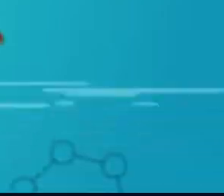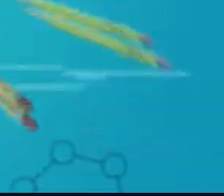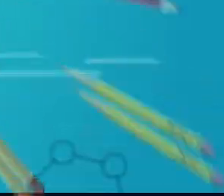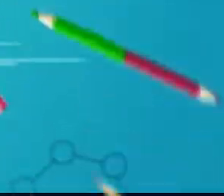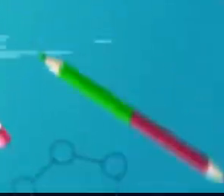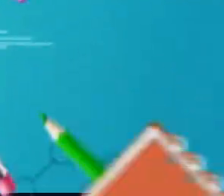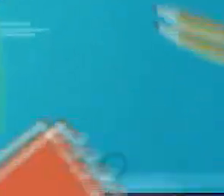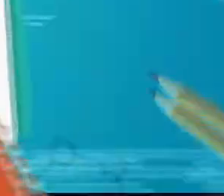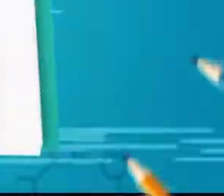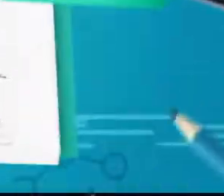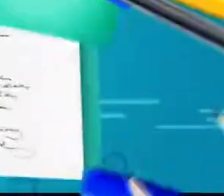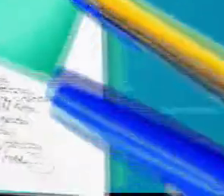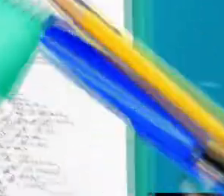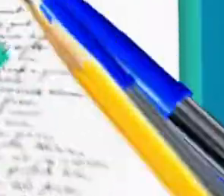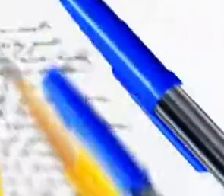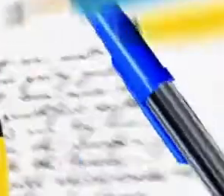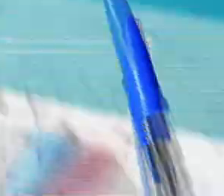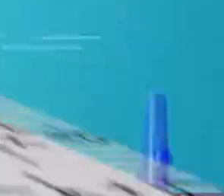o